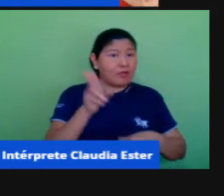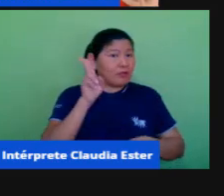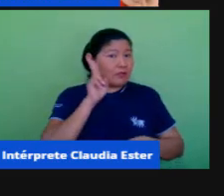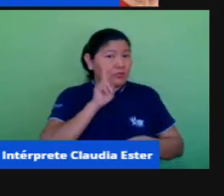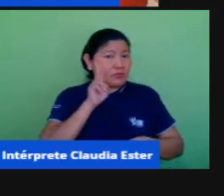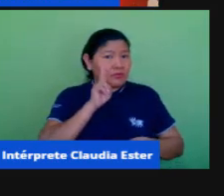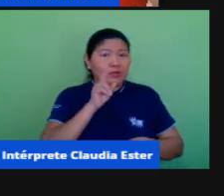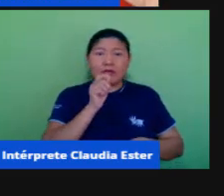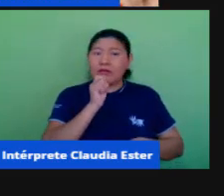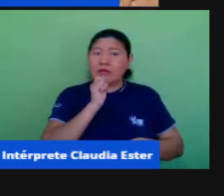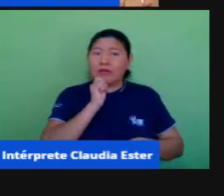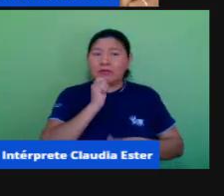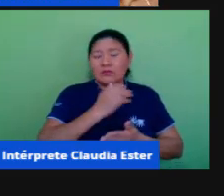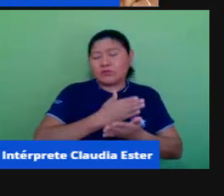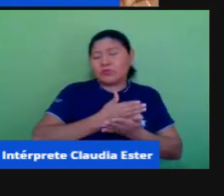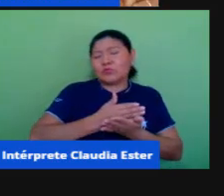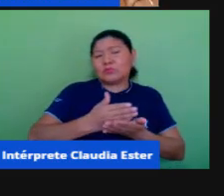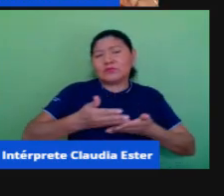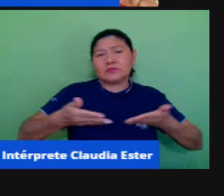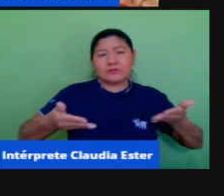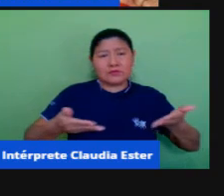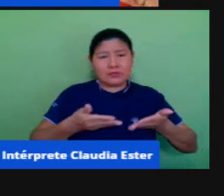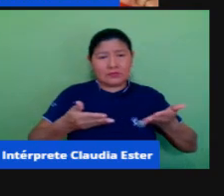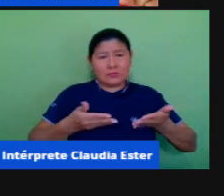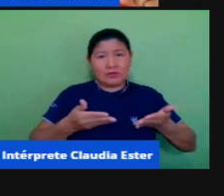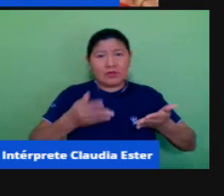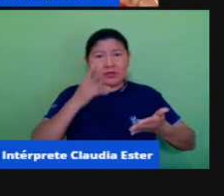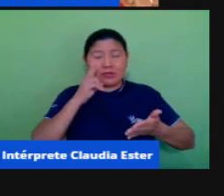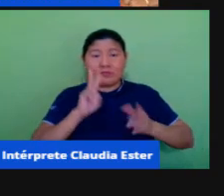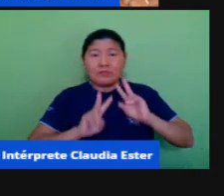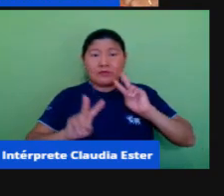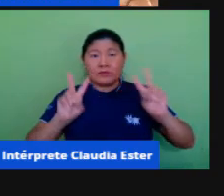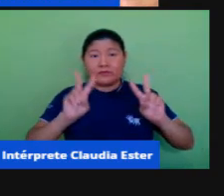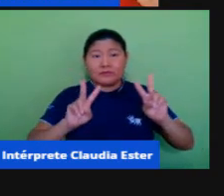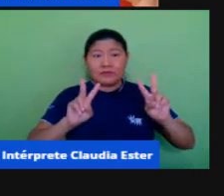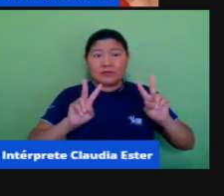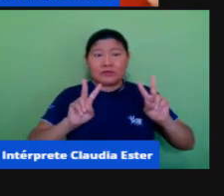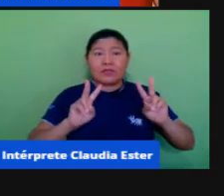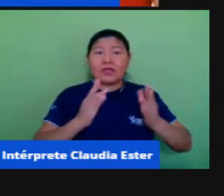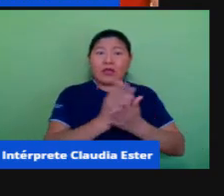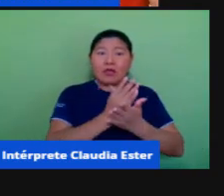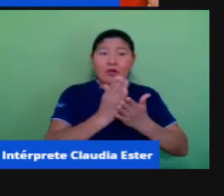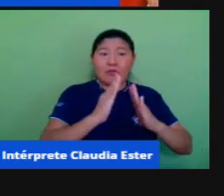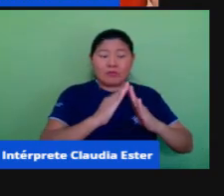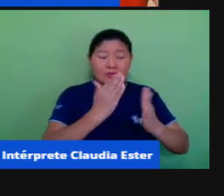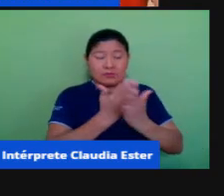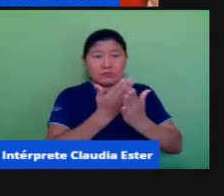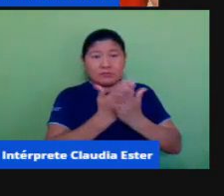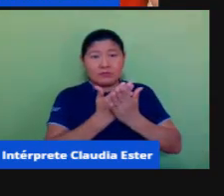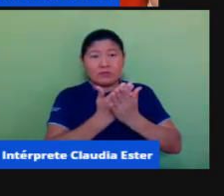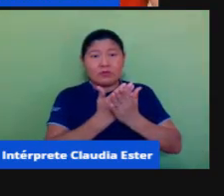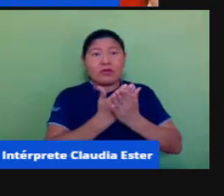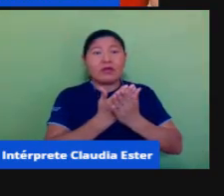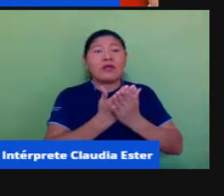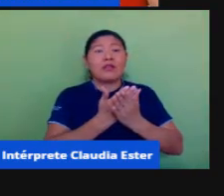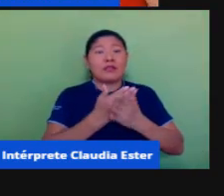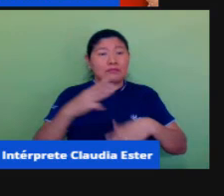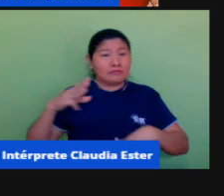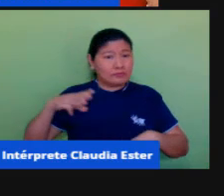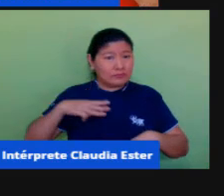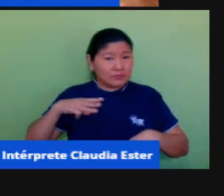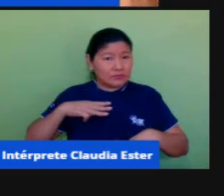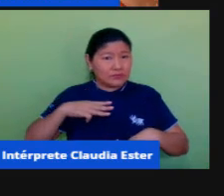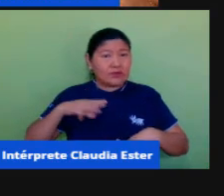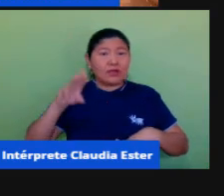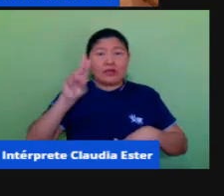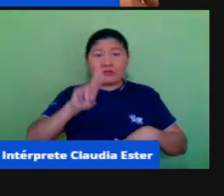com artigos na internet, depois vocês podem acompanhar, né, pesquisar na internet sobre o uso dessa